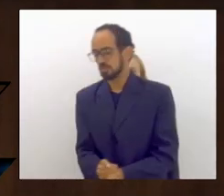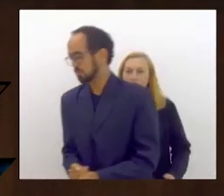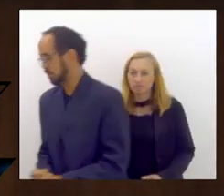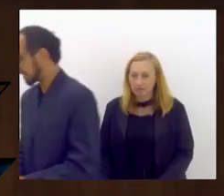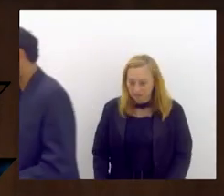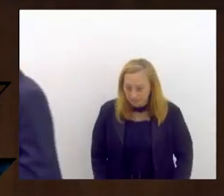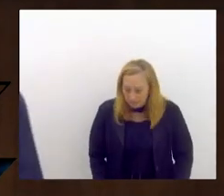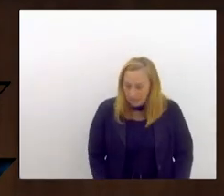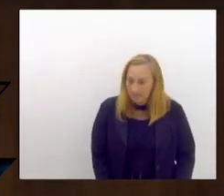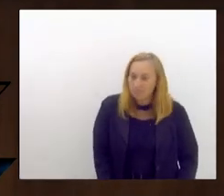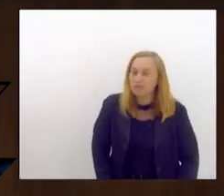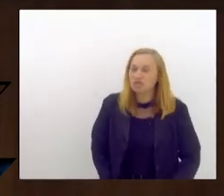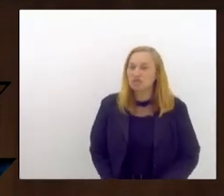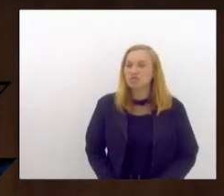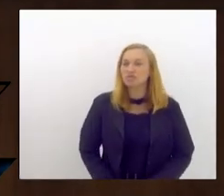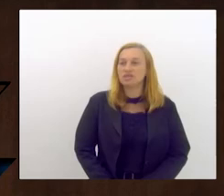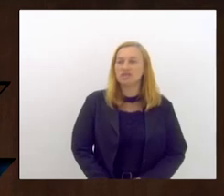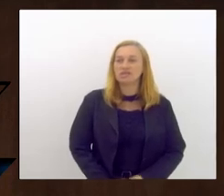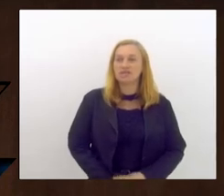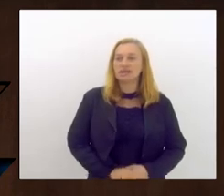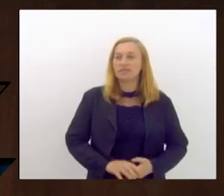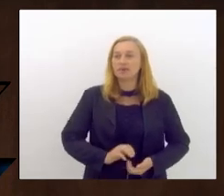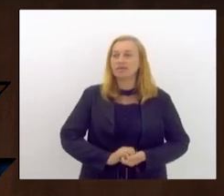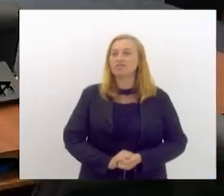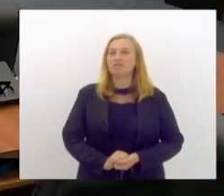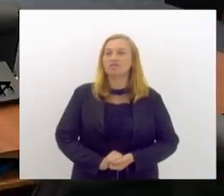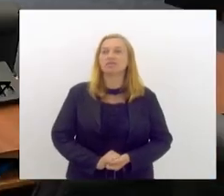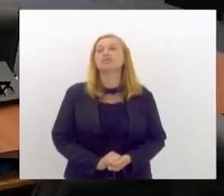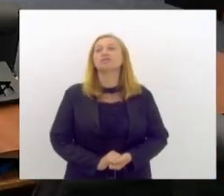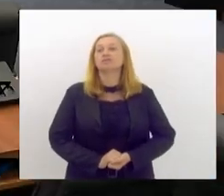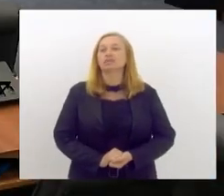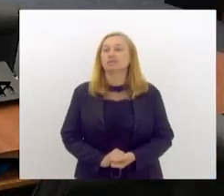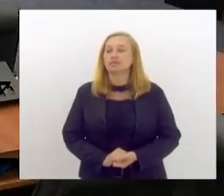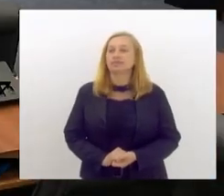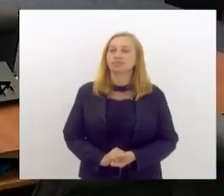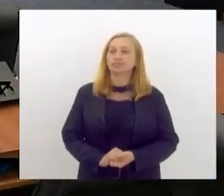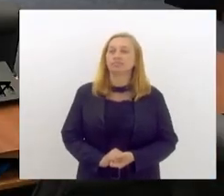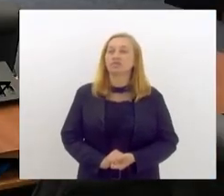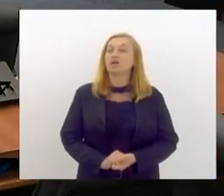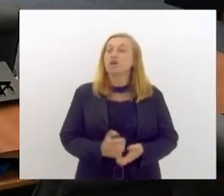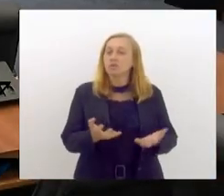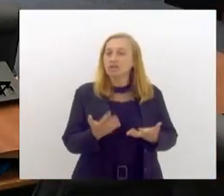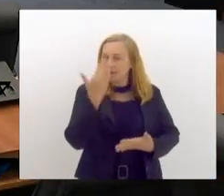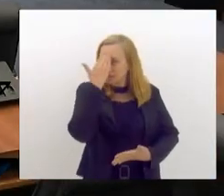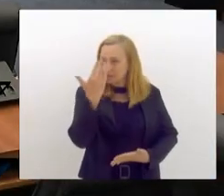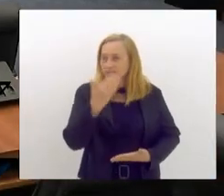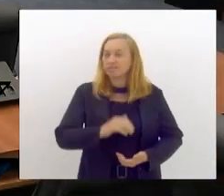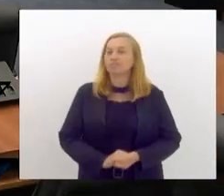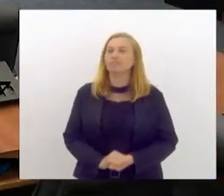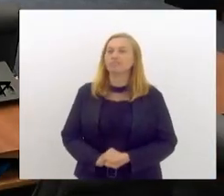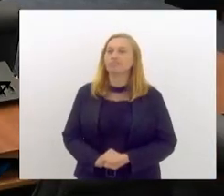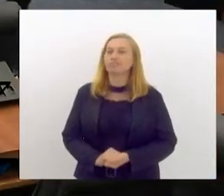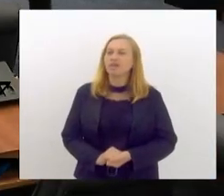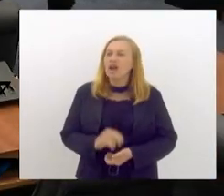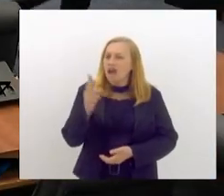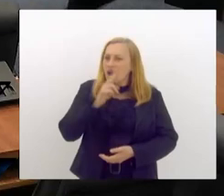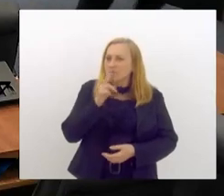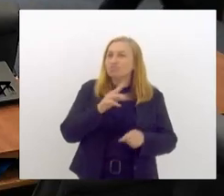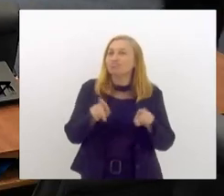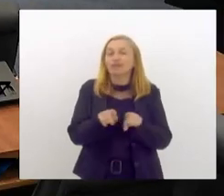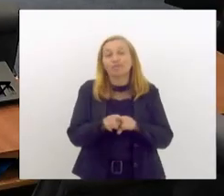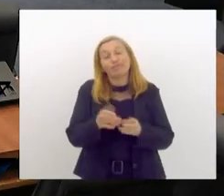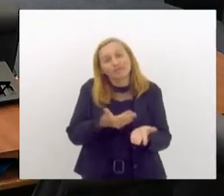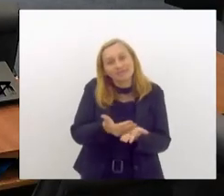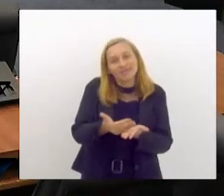presidido por vossa pessoa nesse espaço, nesse momento. Presidenta, pela ordem, obrigado. Eu queria agradecer... Rapidamente, porque eu tenho que entrar